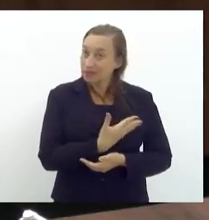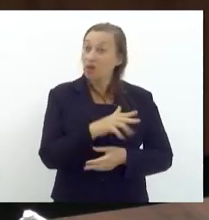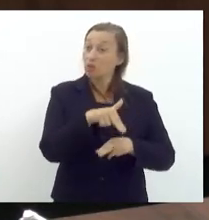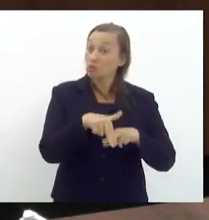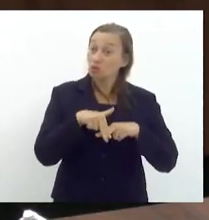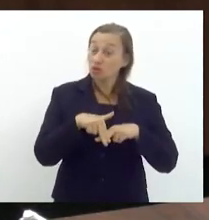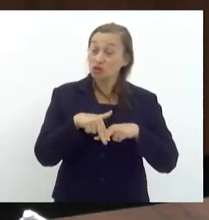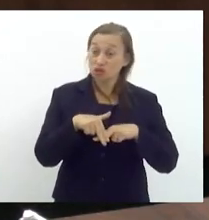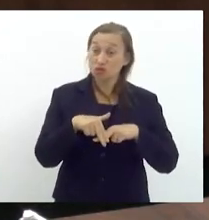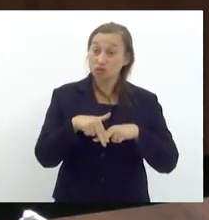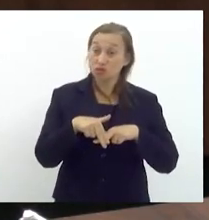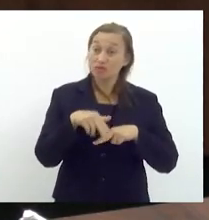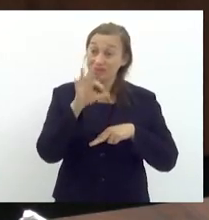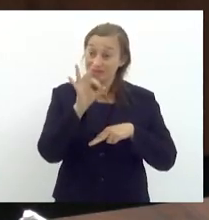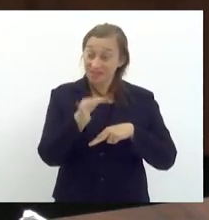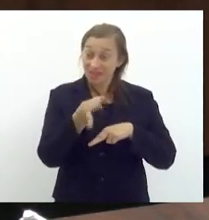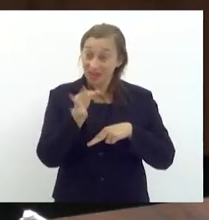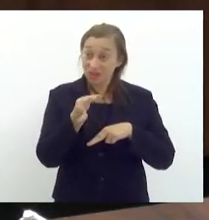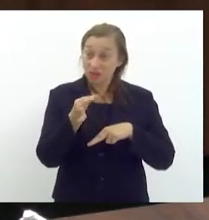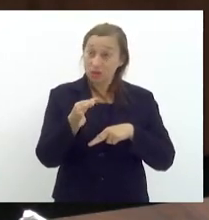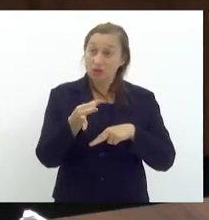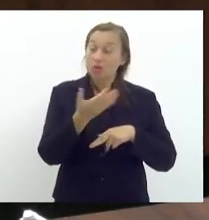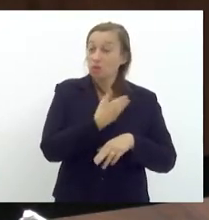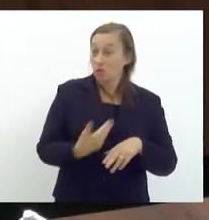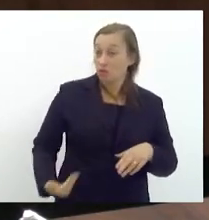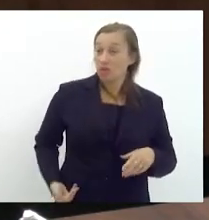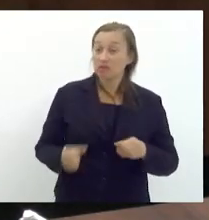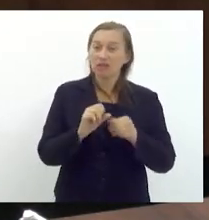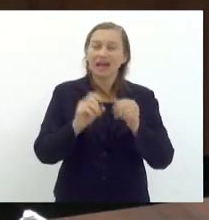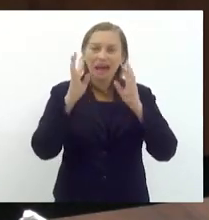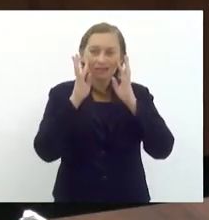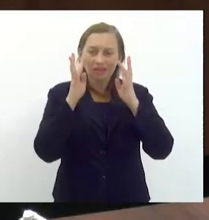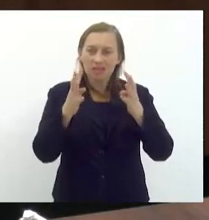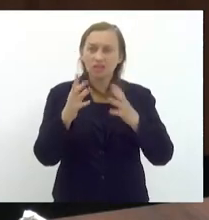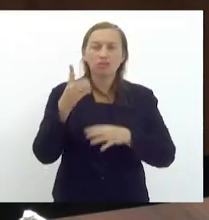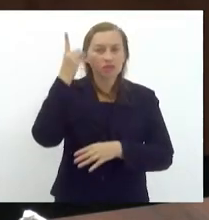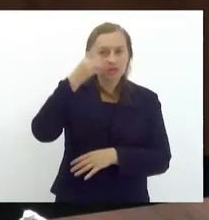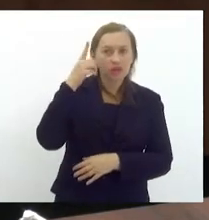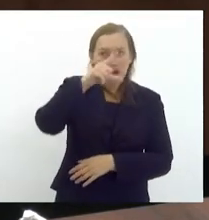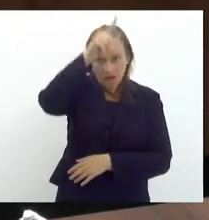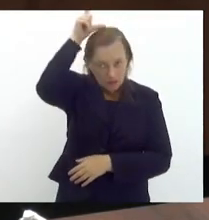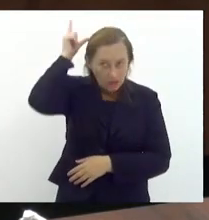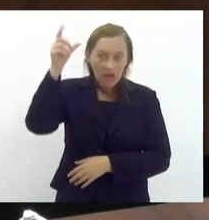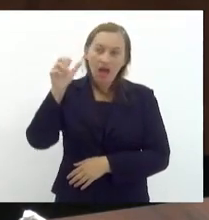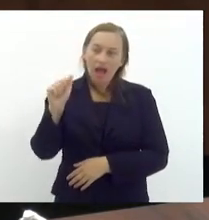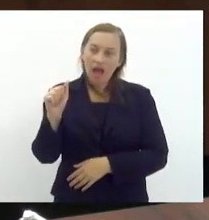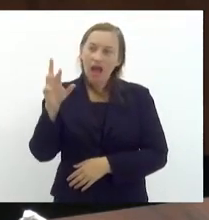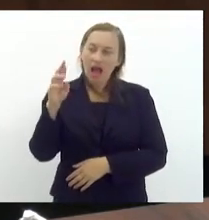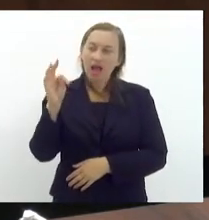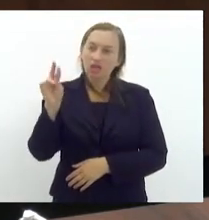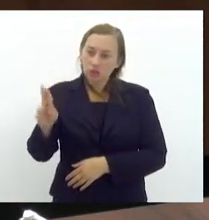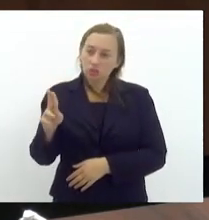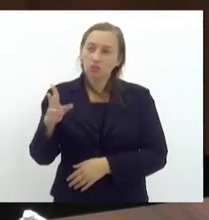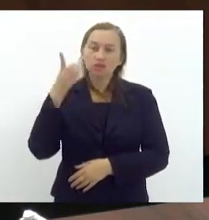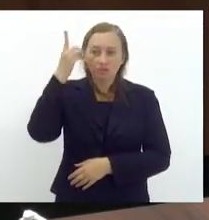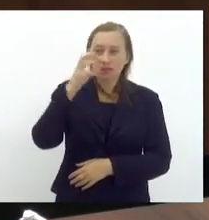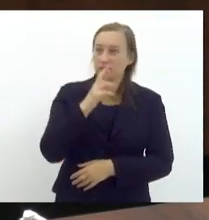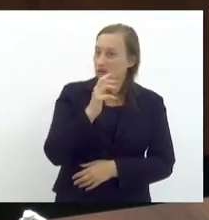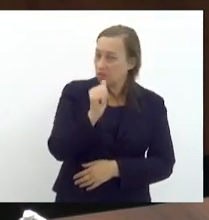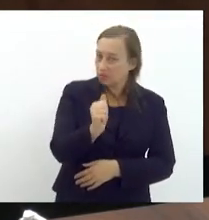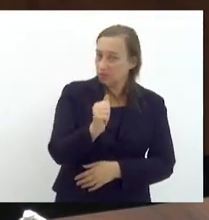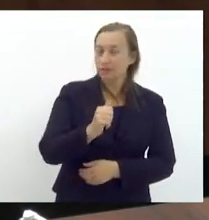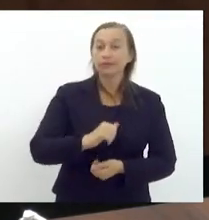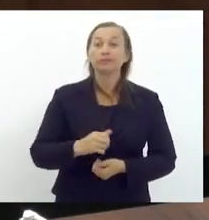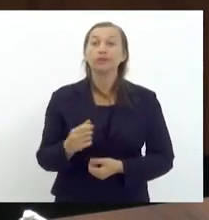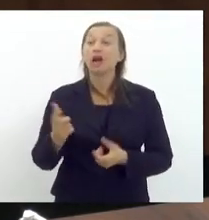razão central do governo ter feito isso chamar atenção Deputado Luiz Paulo Deputado Arthur Monteiro Deputado Rodrigo Amorim que é deputado Rodrigo